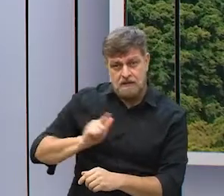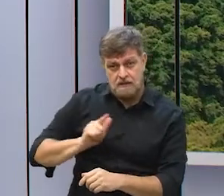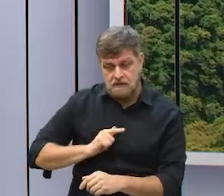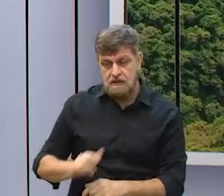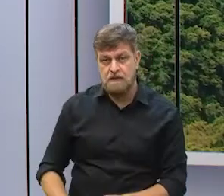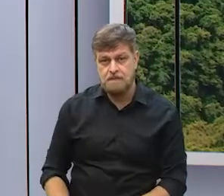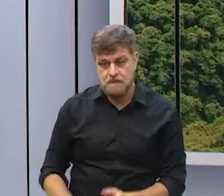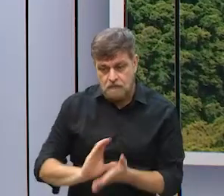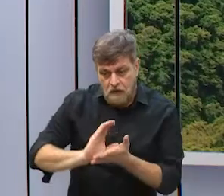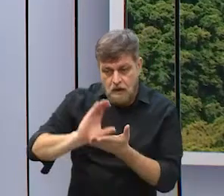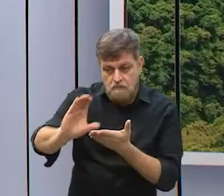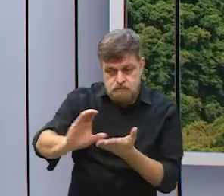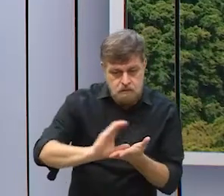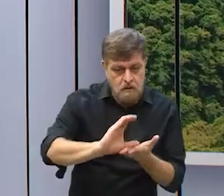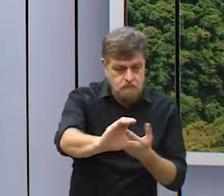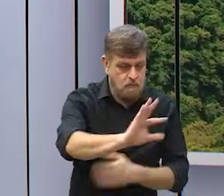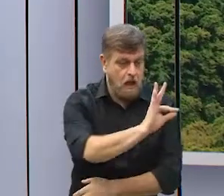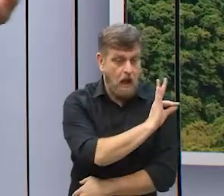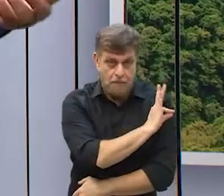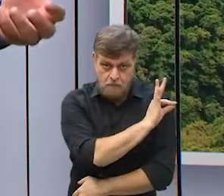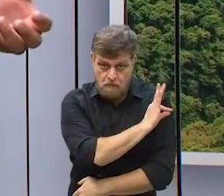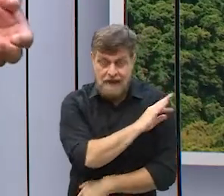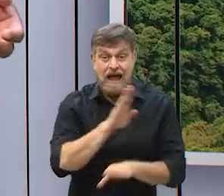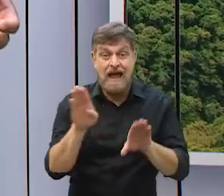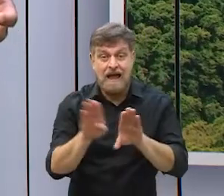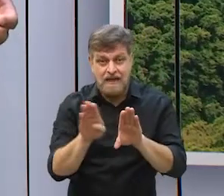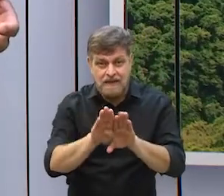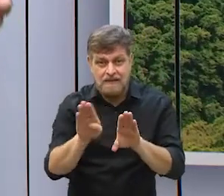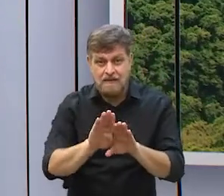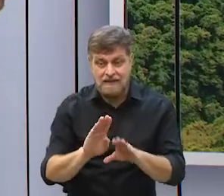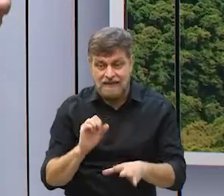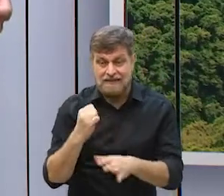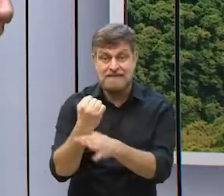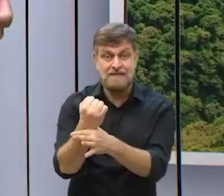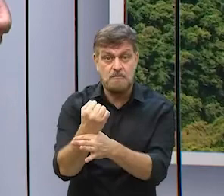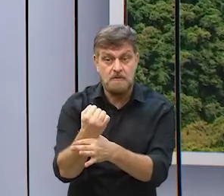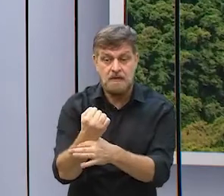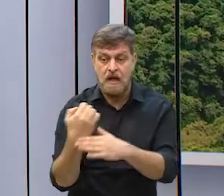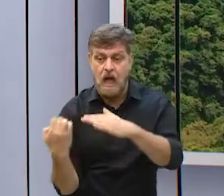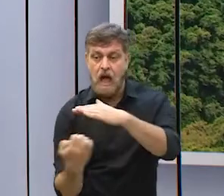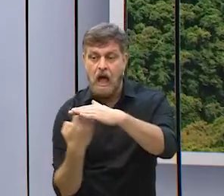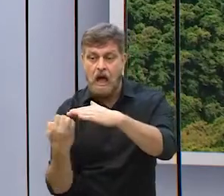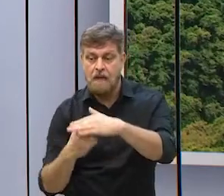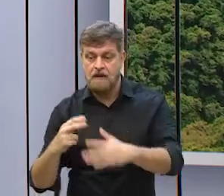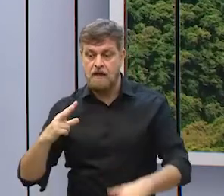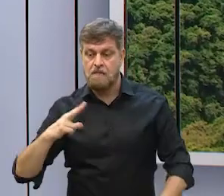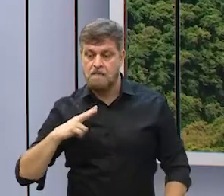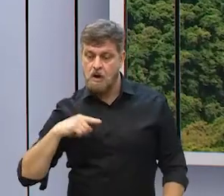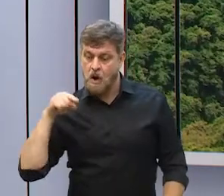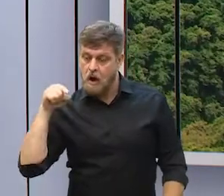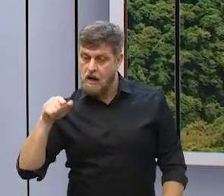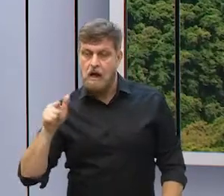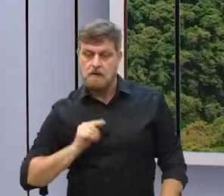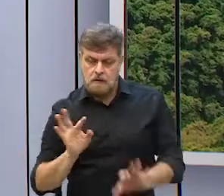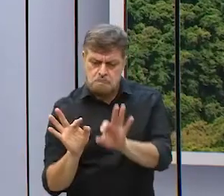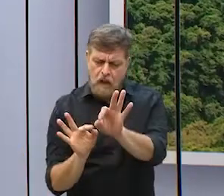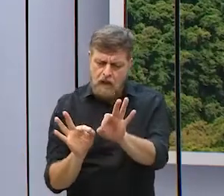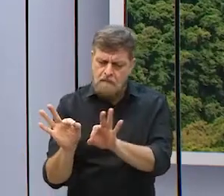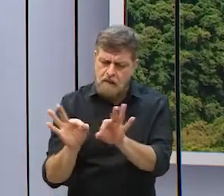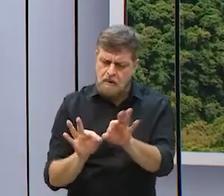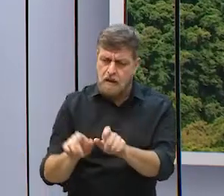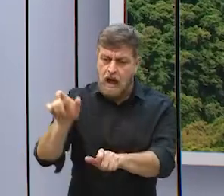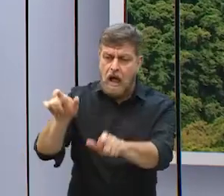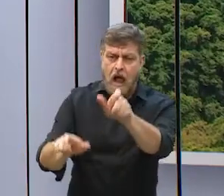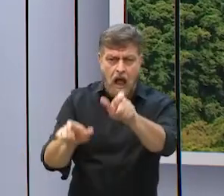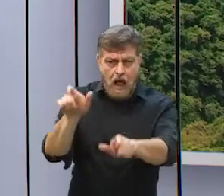escalonamento dos investimentos, seja do poder público e também dá segurança para a iniciativa privada. Diz, olha, tem uma organização, né? As pessoas